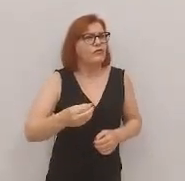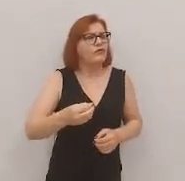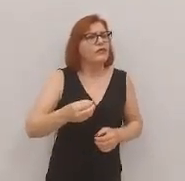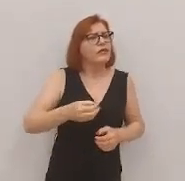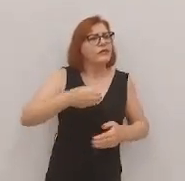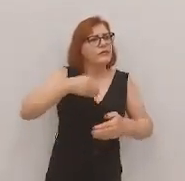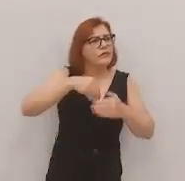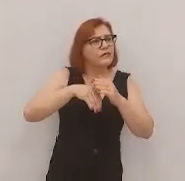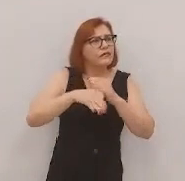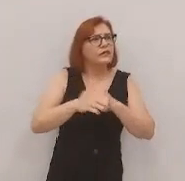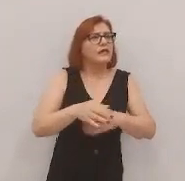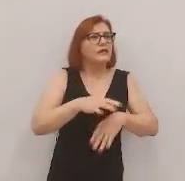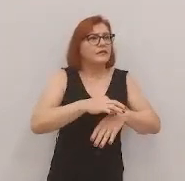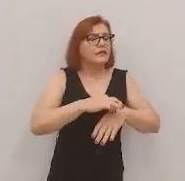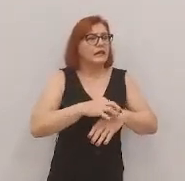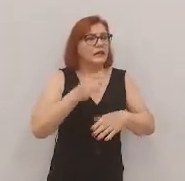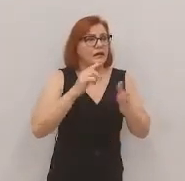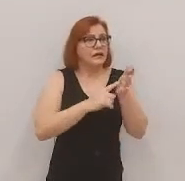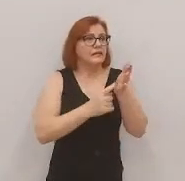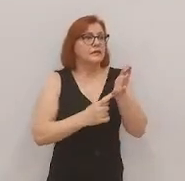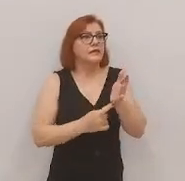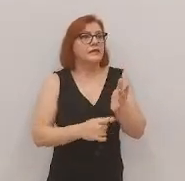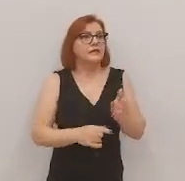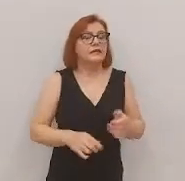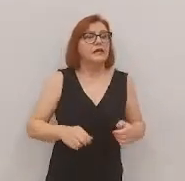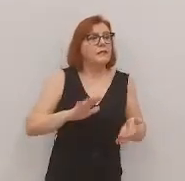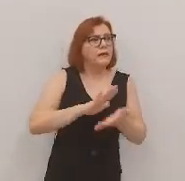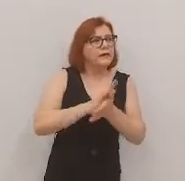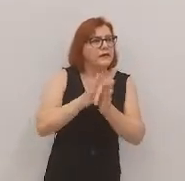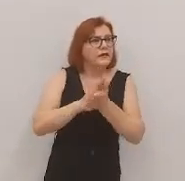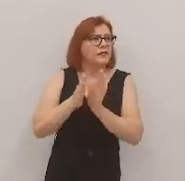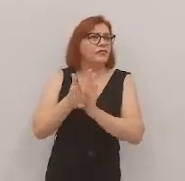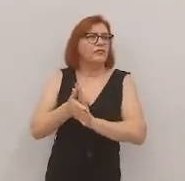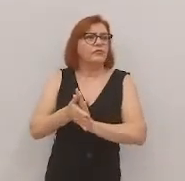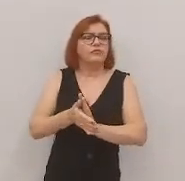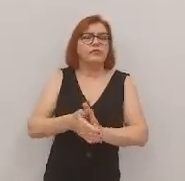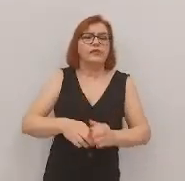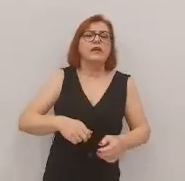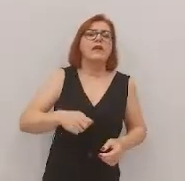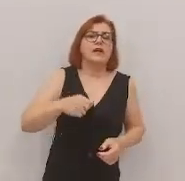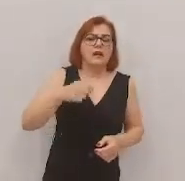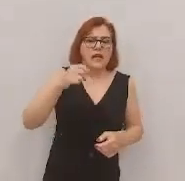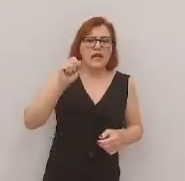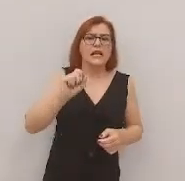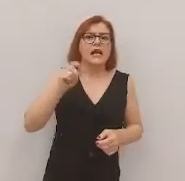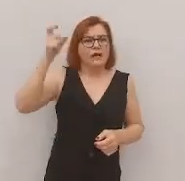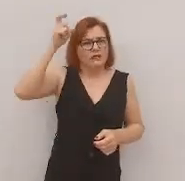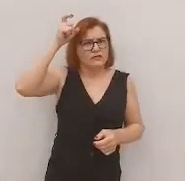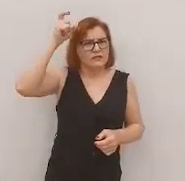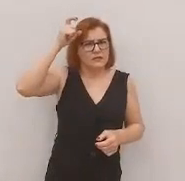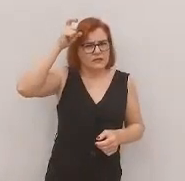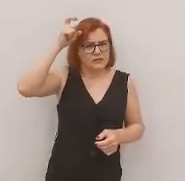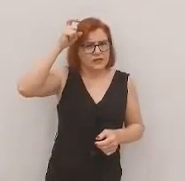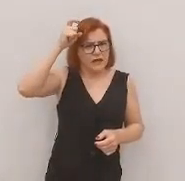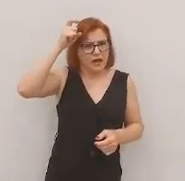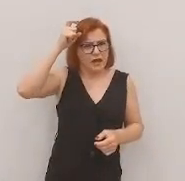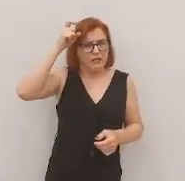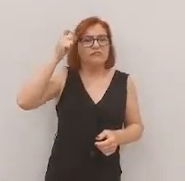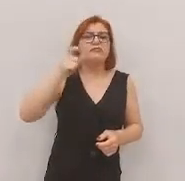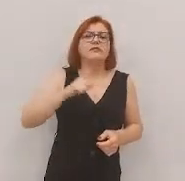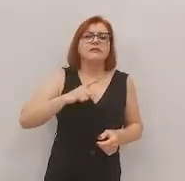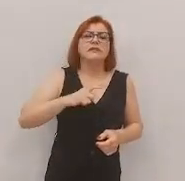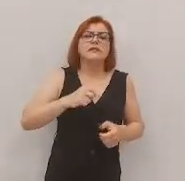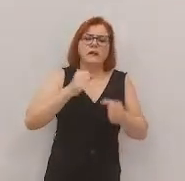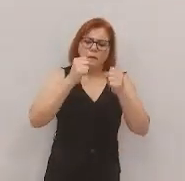morte destruísse aquele que tem o poder da morte, a saber, o diabo.